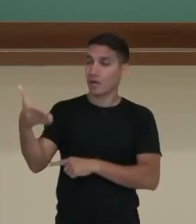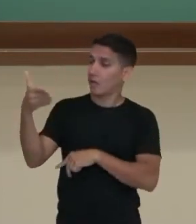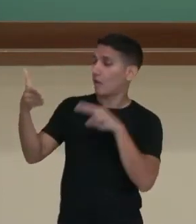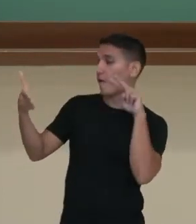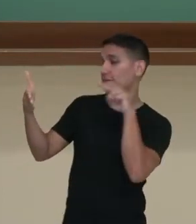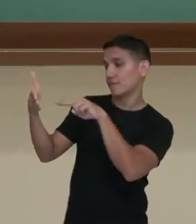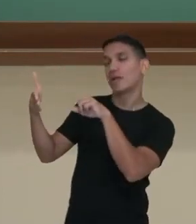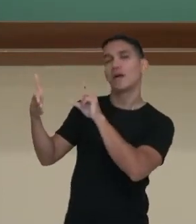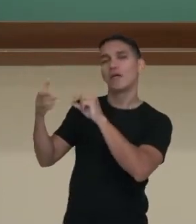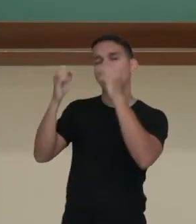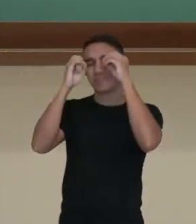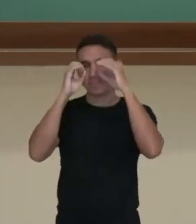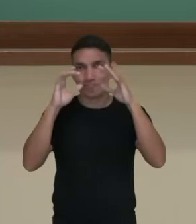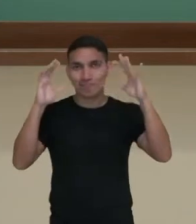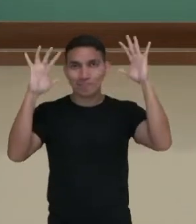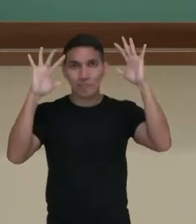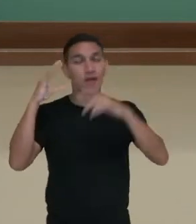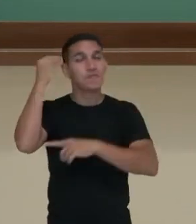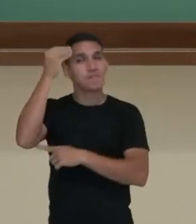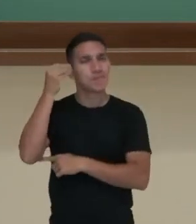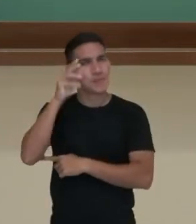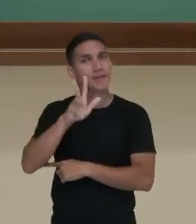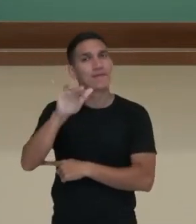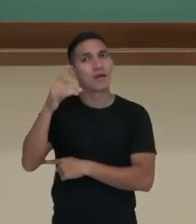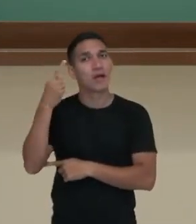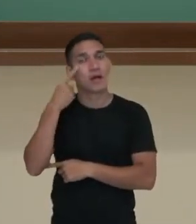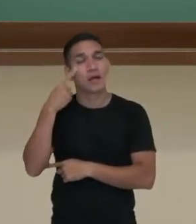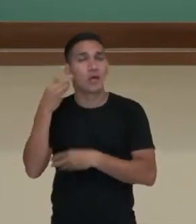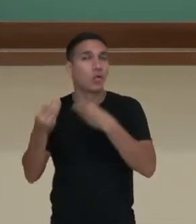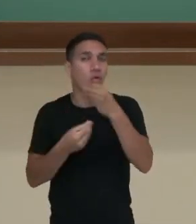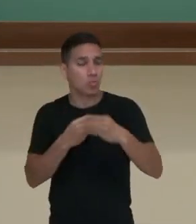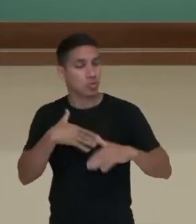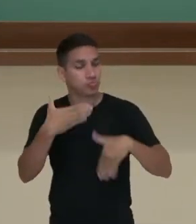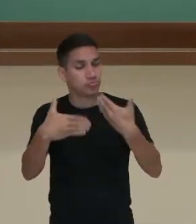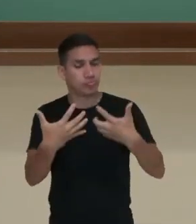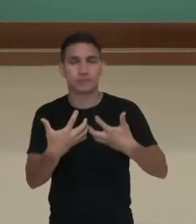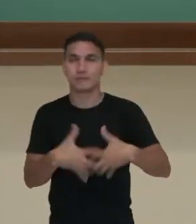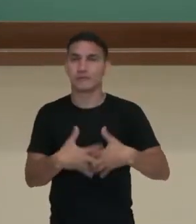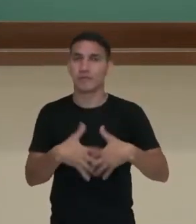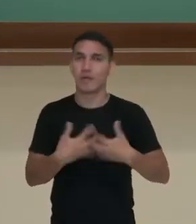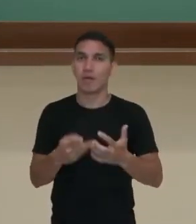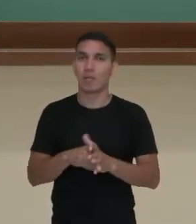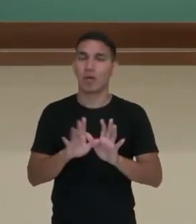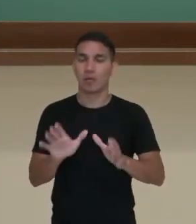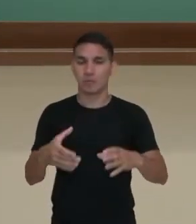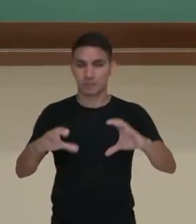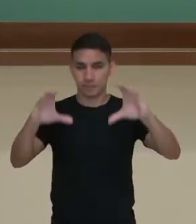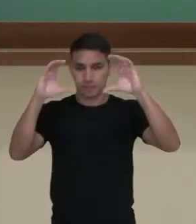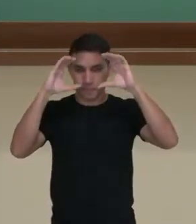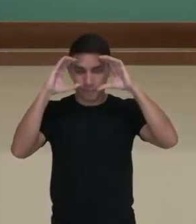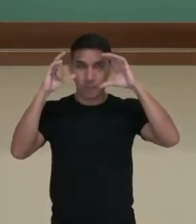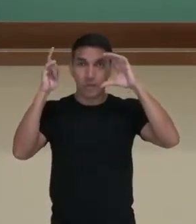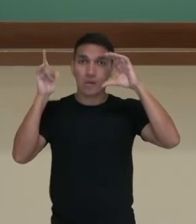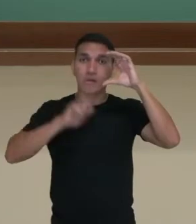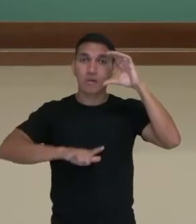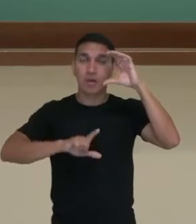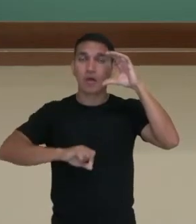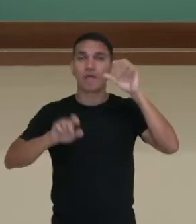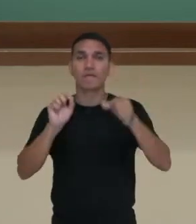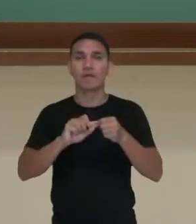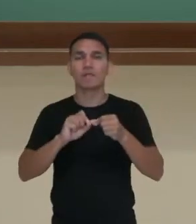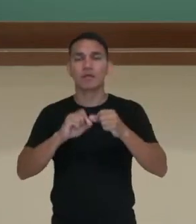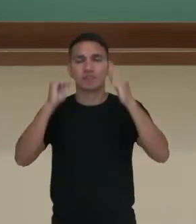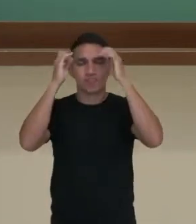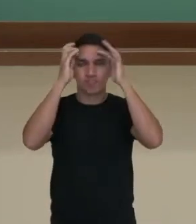e você vai ter uma experiência, tá? Ali com esse óculos de papelão, uma experiência em realidade